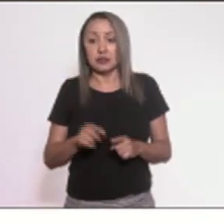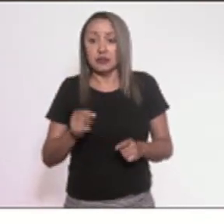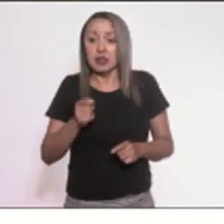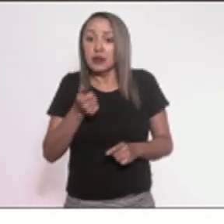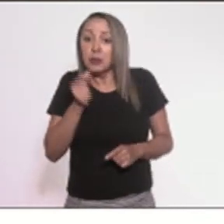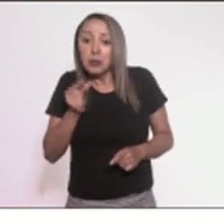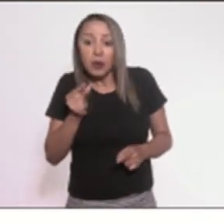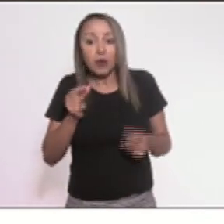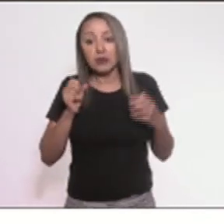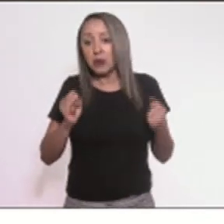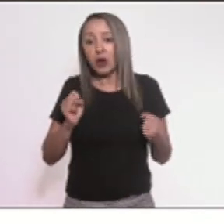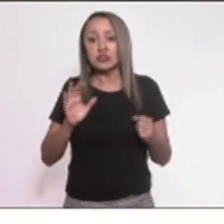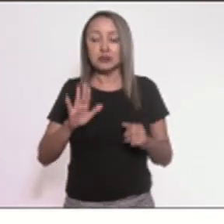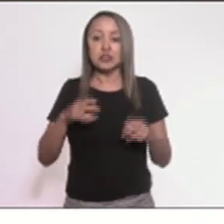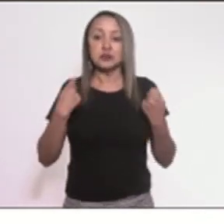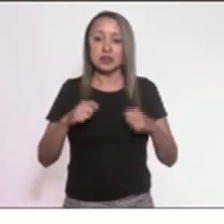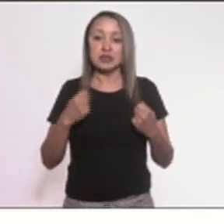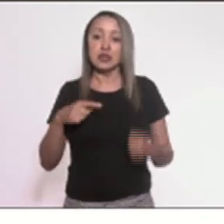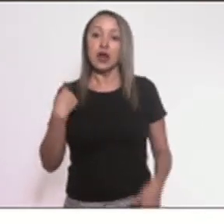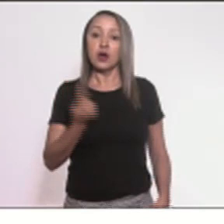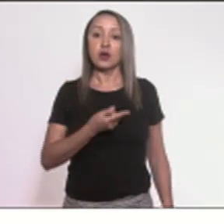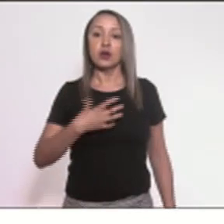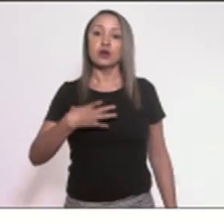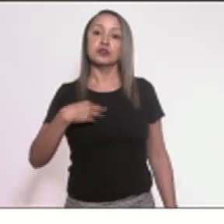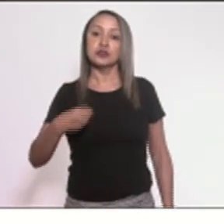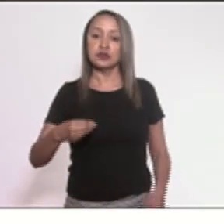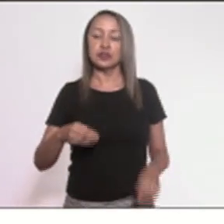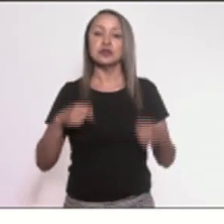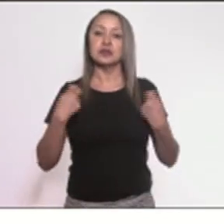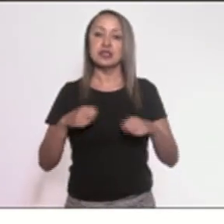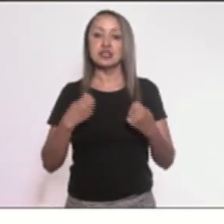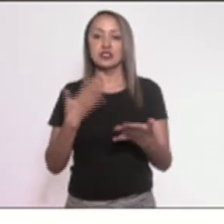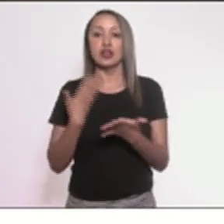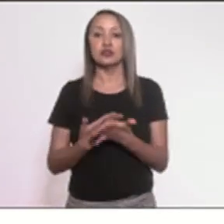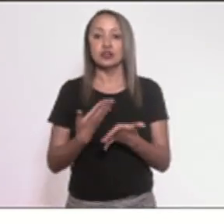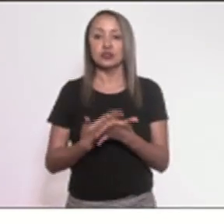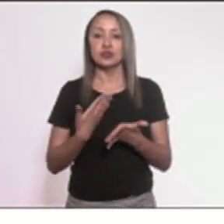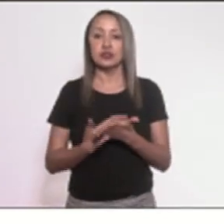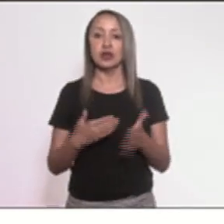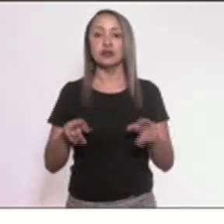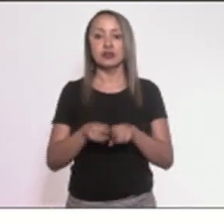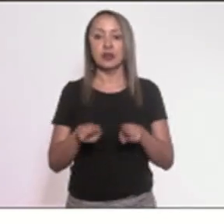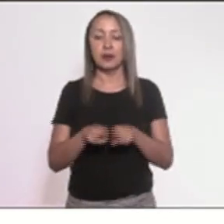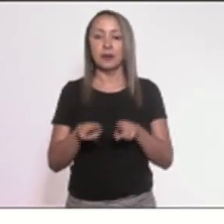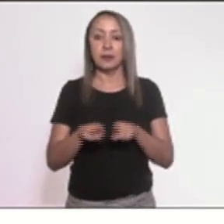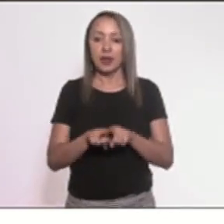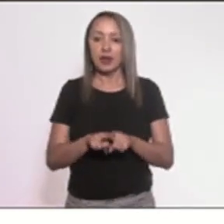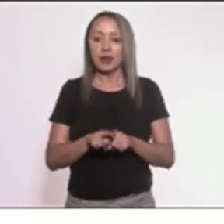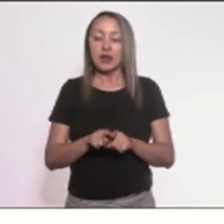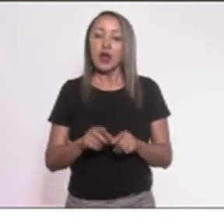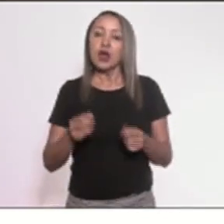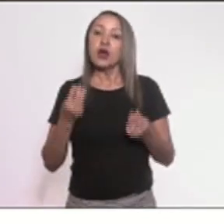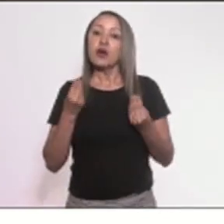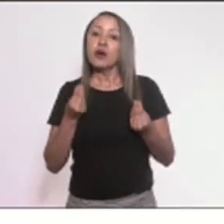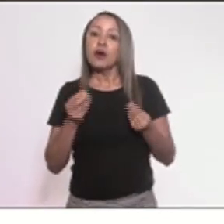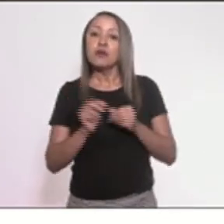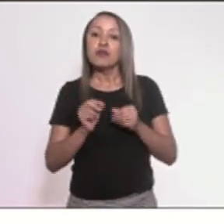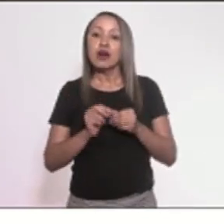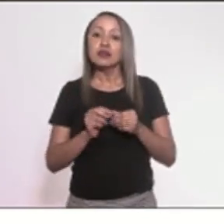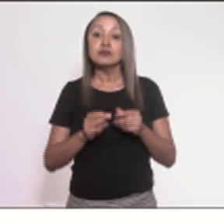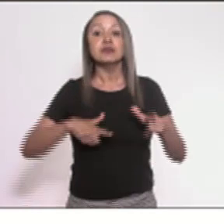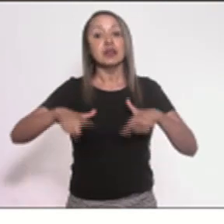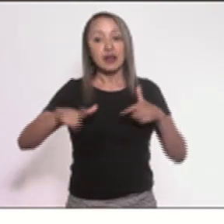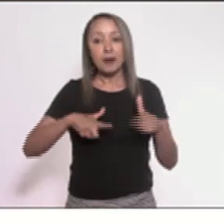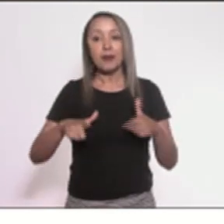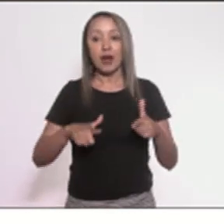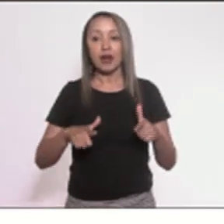possível. Nossos filhos têm que estar estudando e isso se faz é com o trabalho. Então,